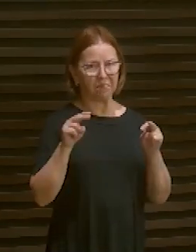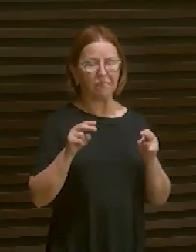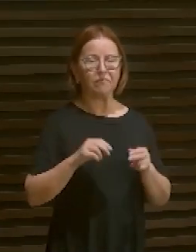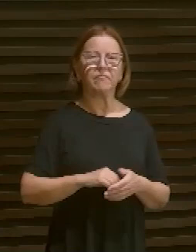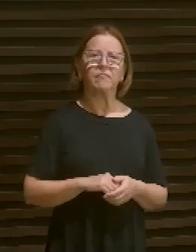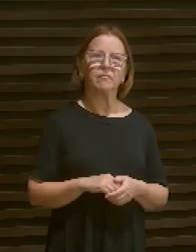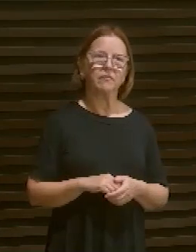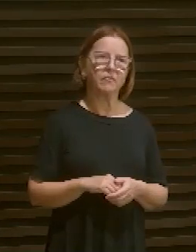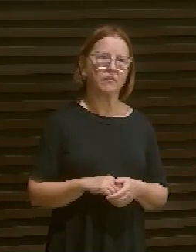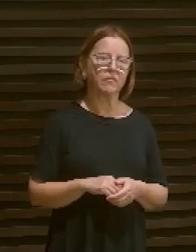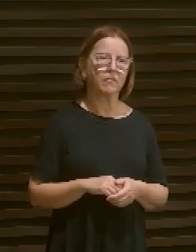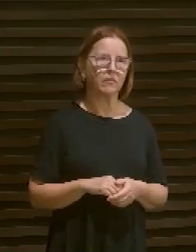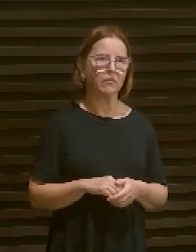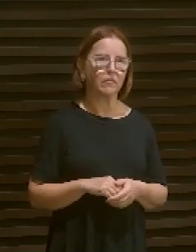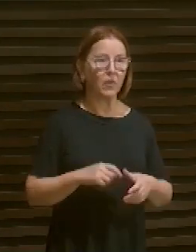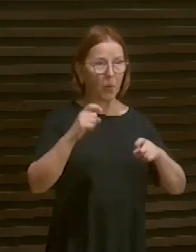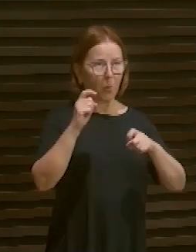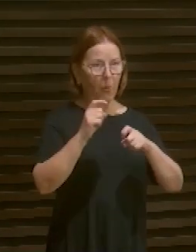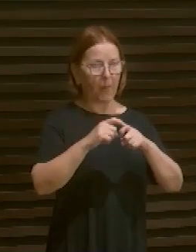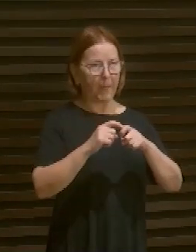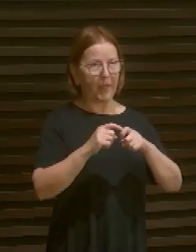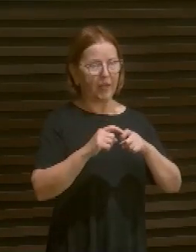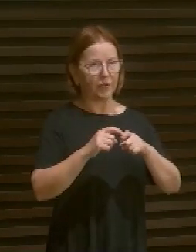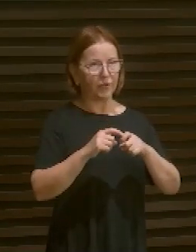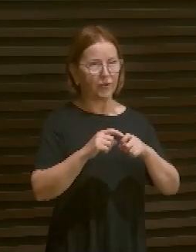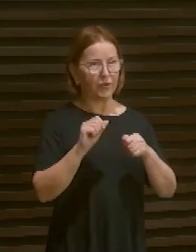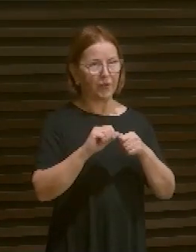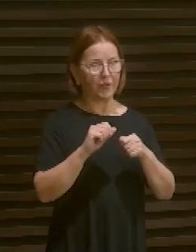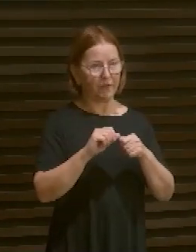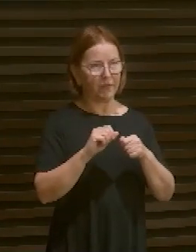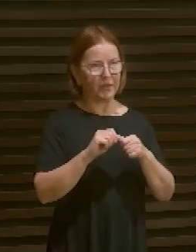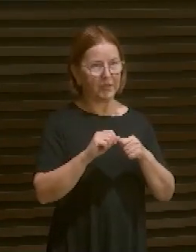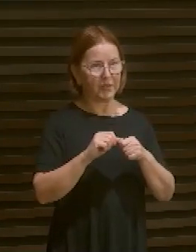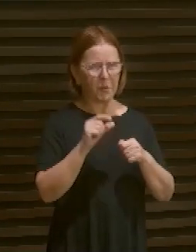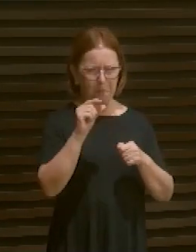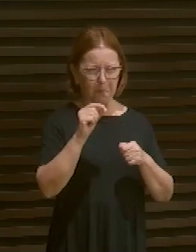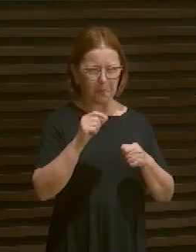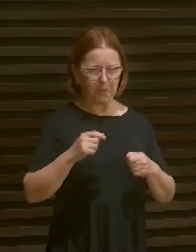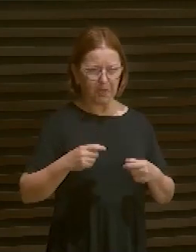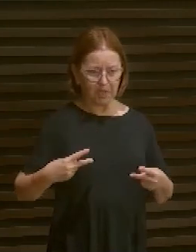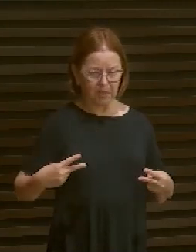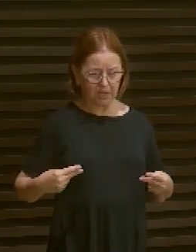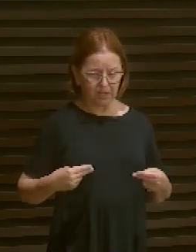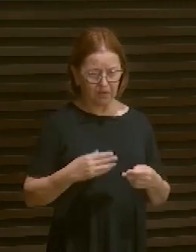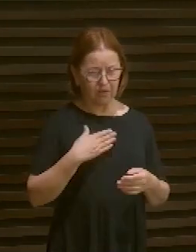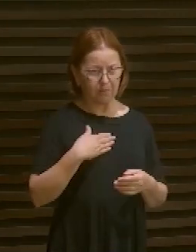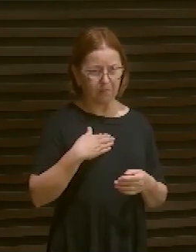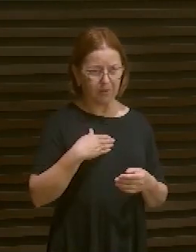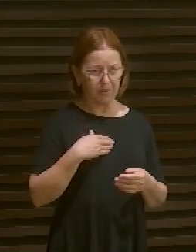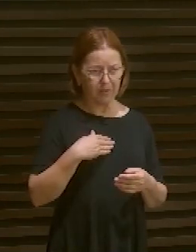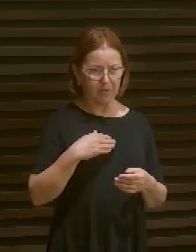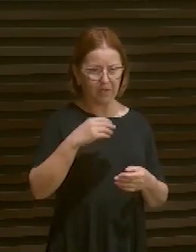O médico foi fazer uma pequena cirurgia em mim e ele lava as mãos, e lava as mãos, e lava as mãos,